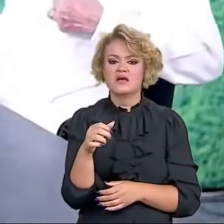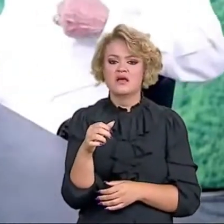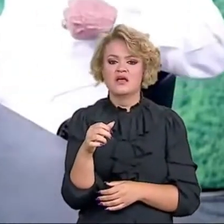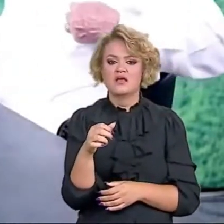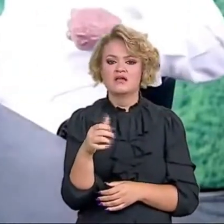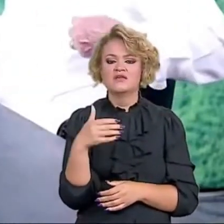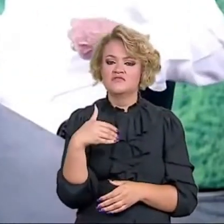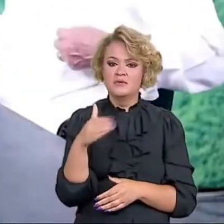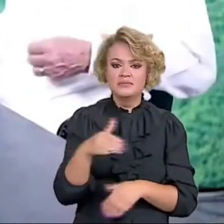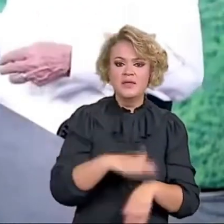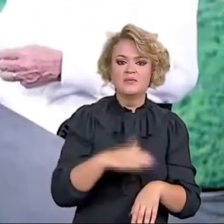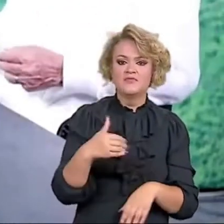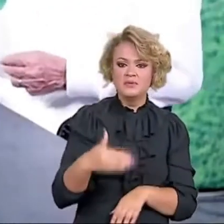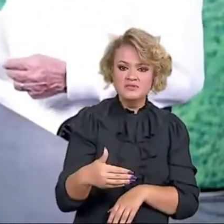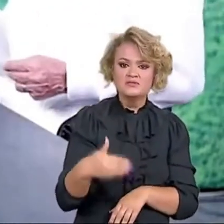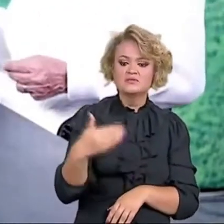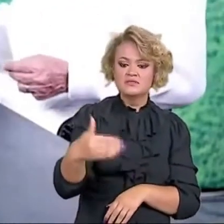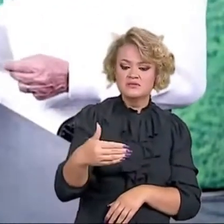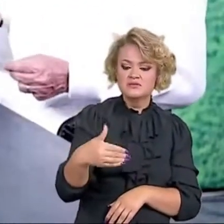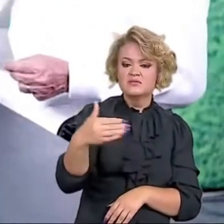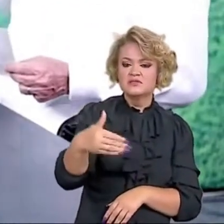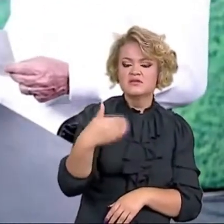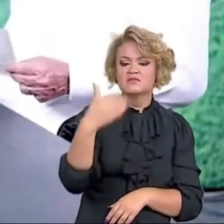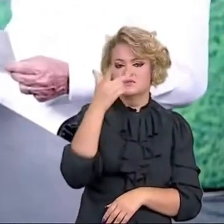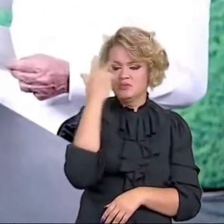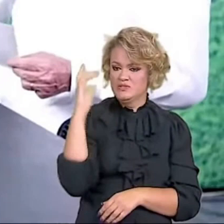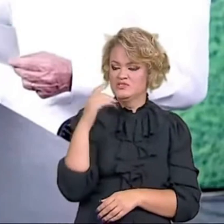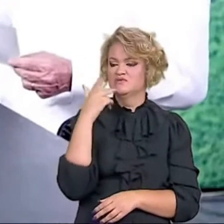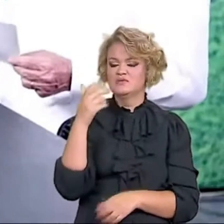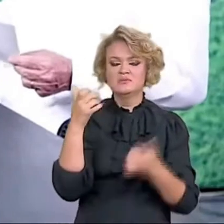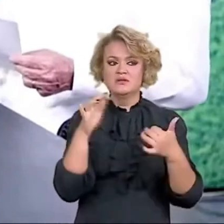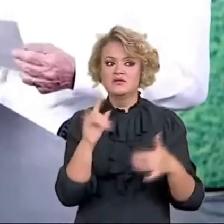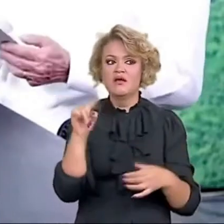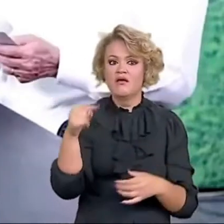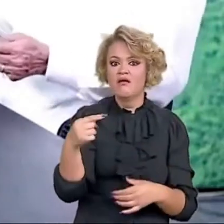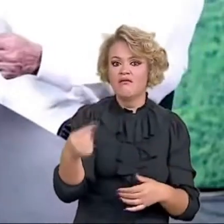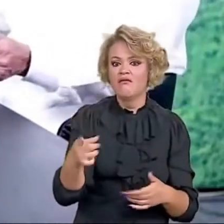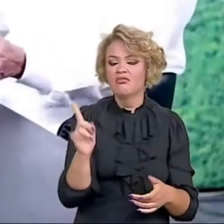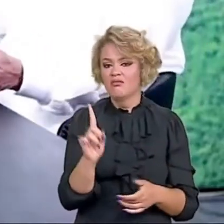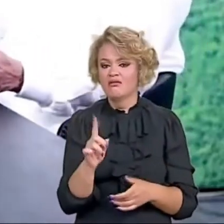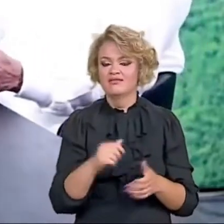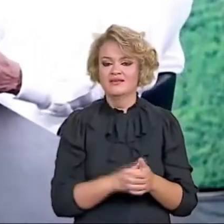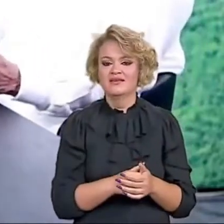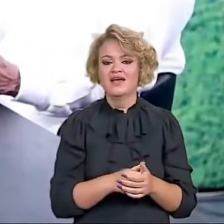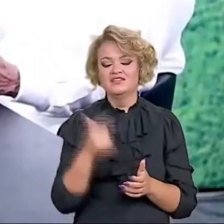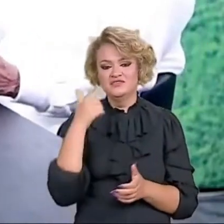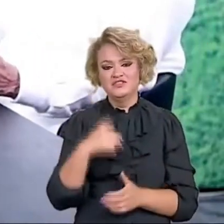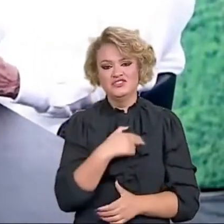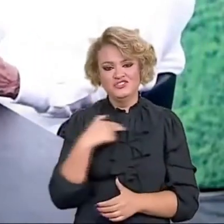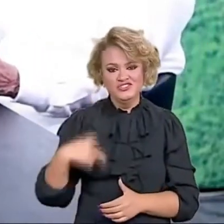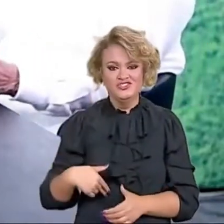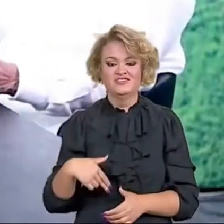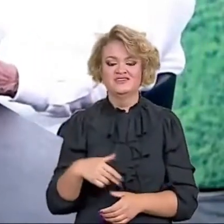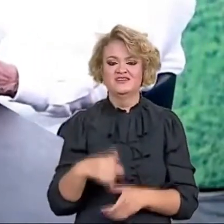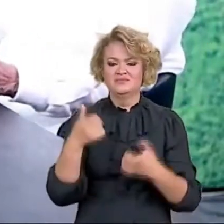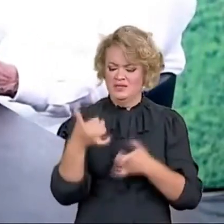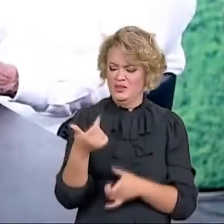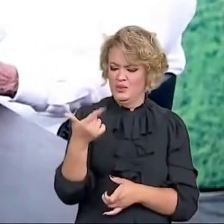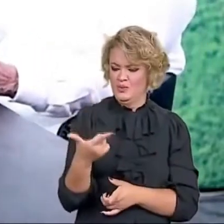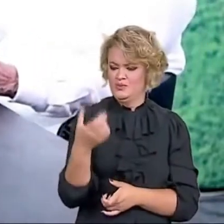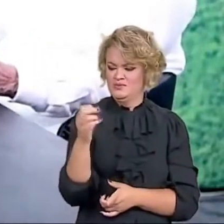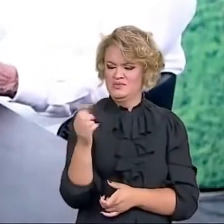foi passando, e vários cientistas já falaram, não. E aí você vê a China falando em 2060, você vê o Biden